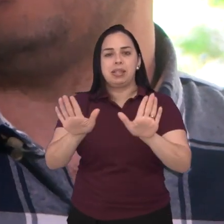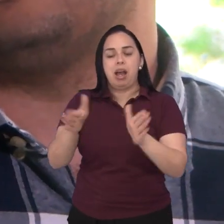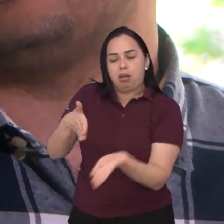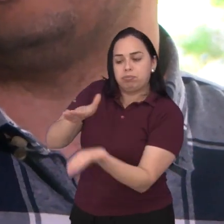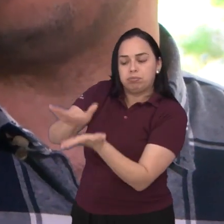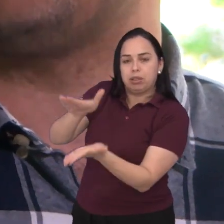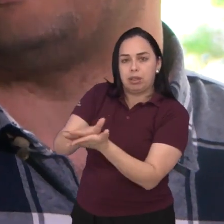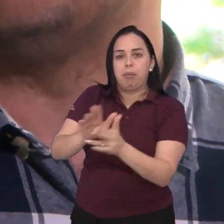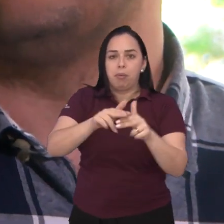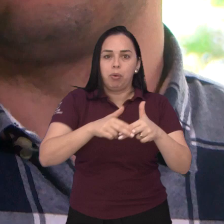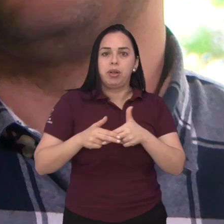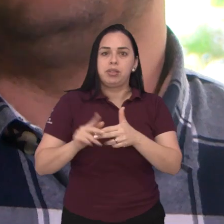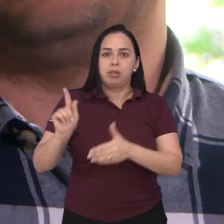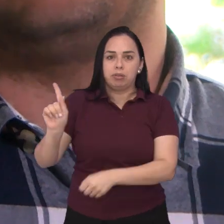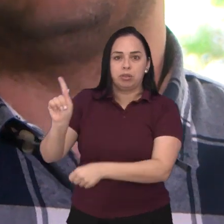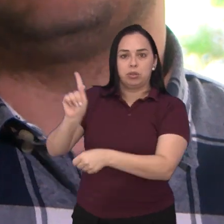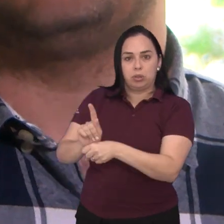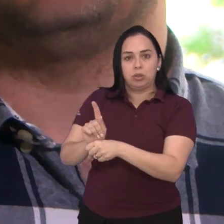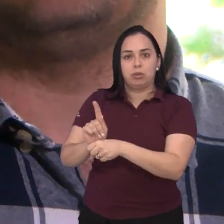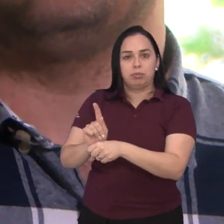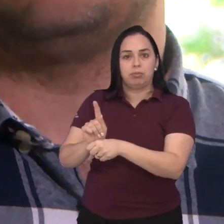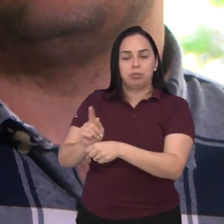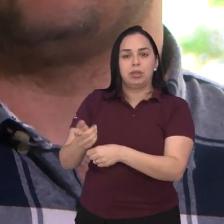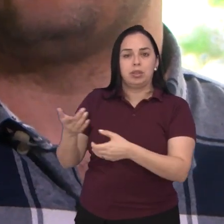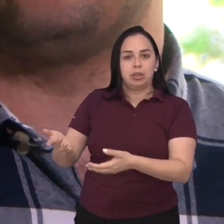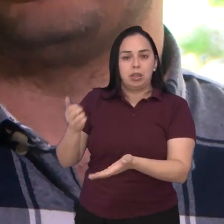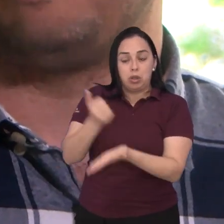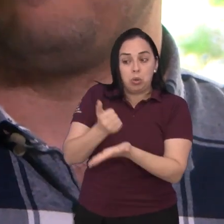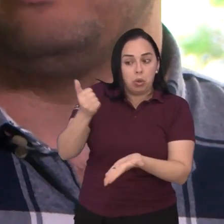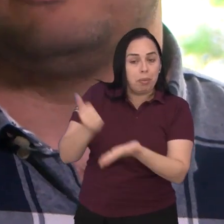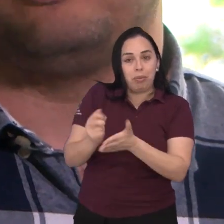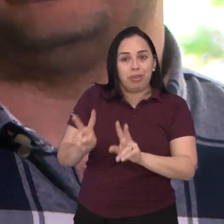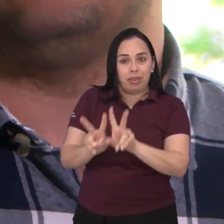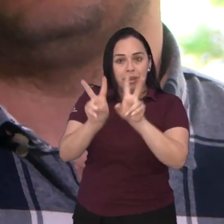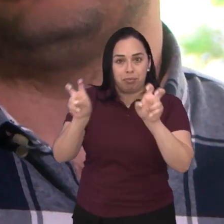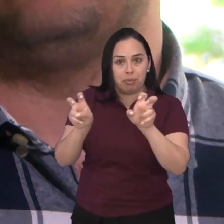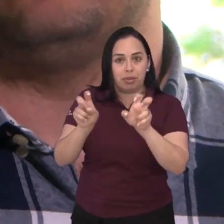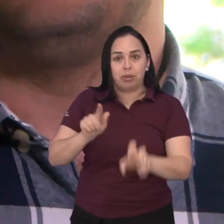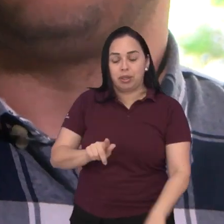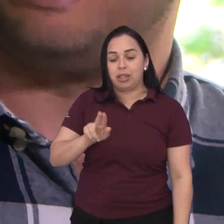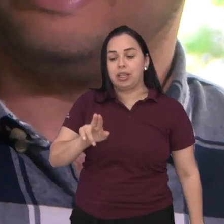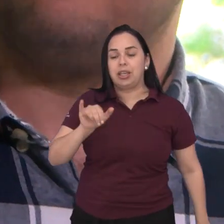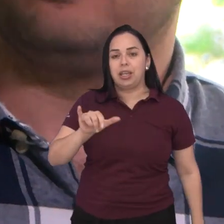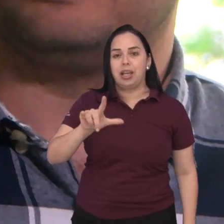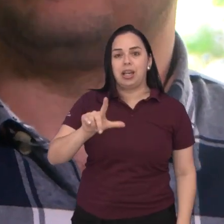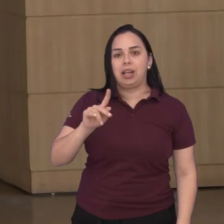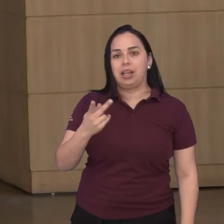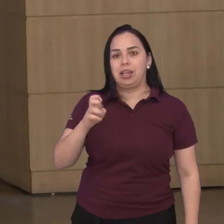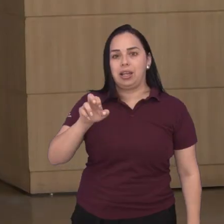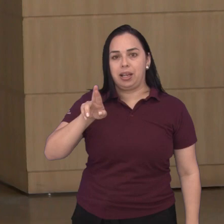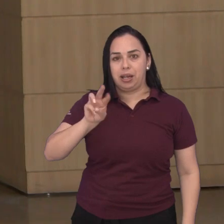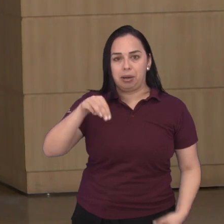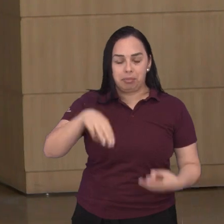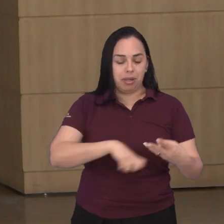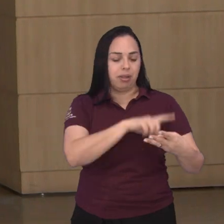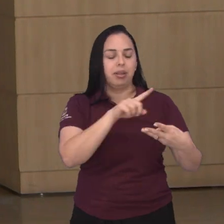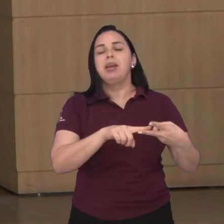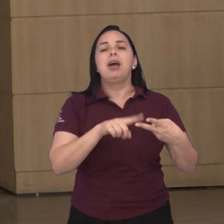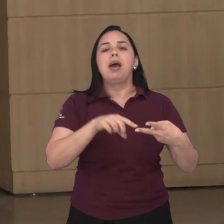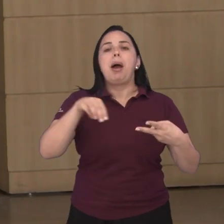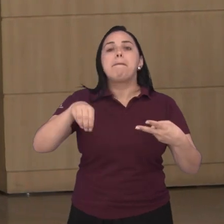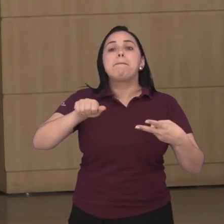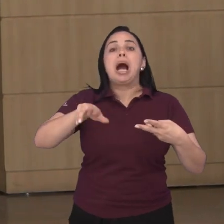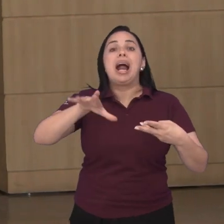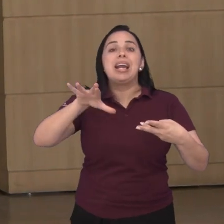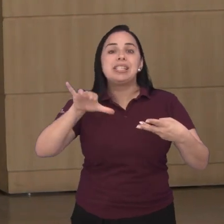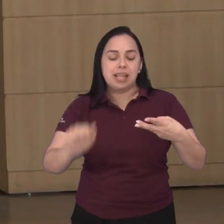foram convidados o gestor responsável pelo Núcleo de Gestão de Contratos e Finanças, Guilherme Rodrigues, a diretora de